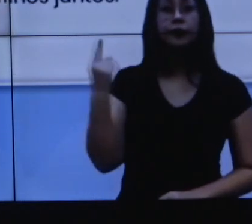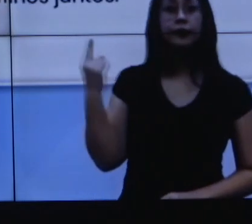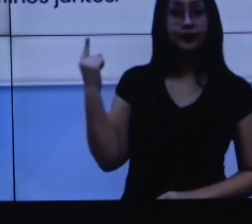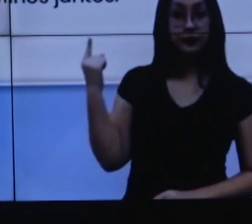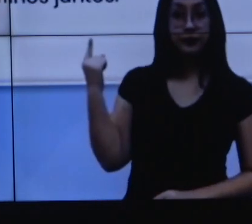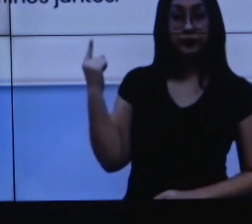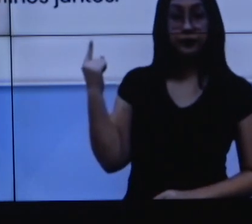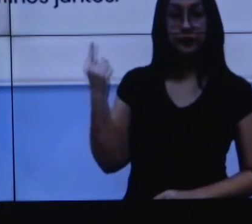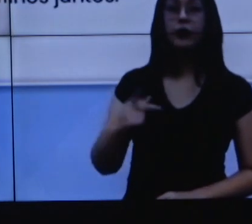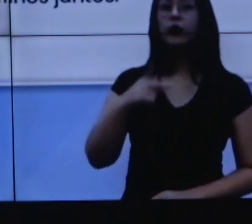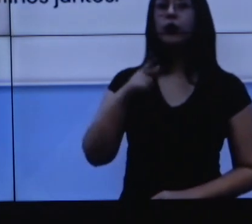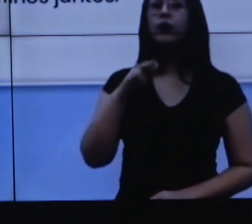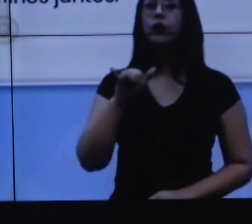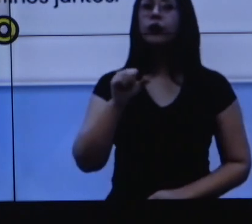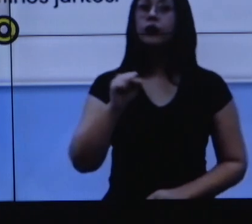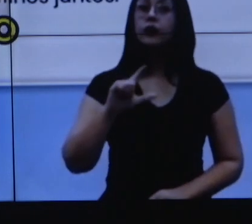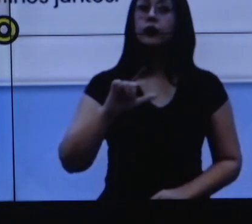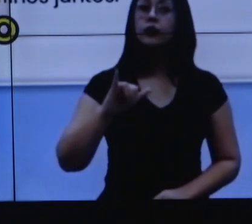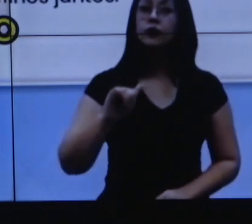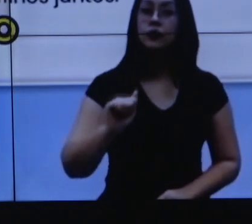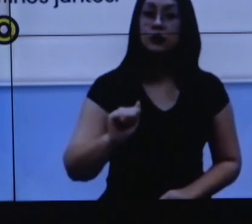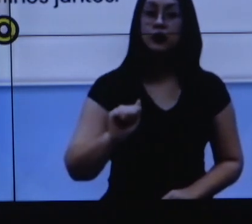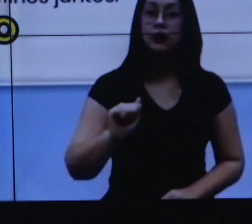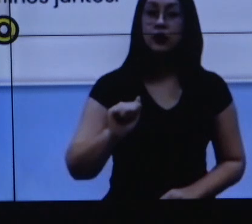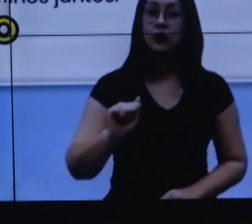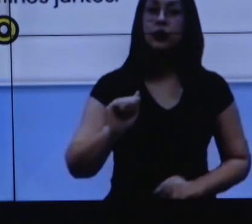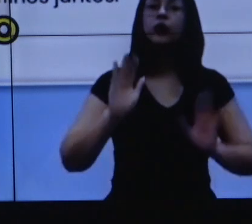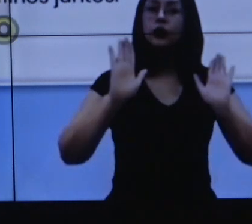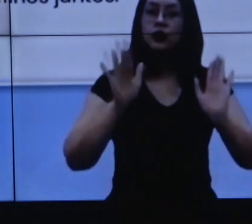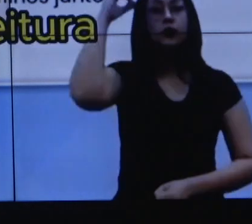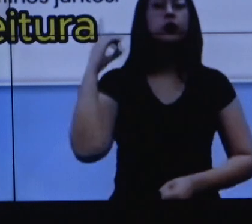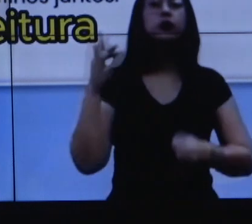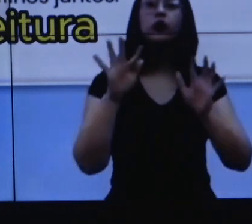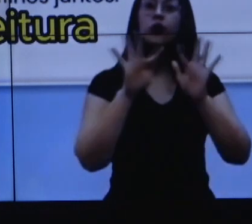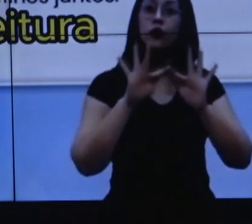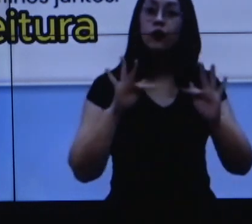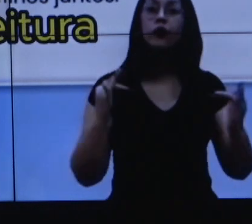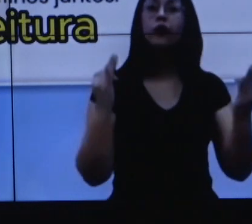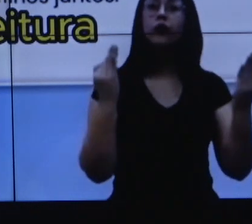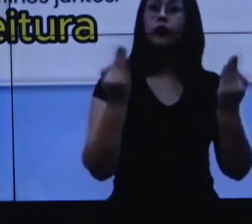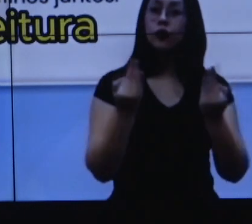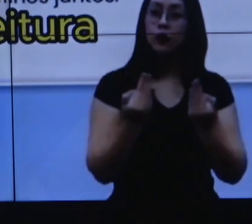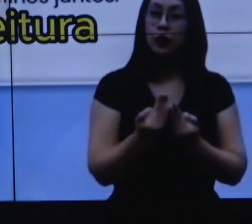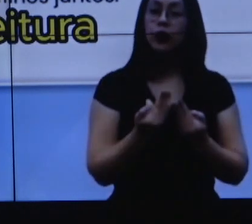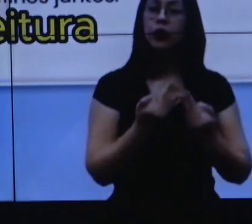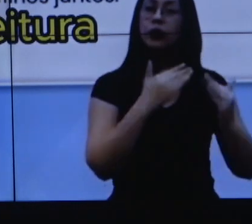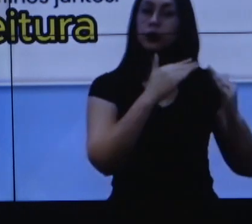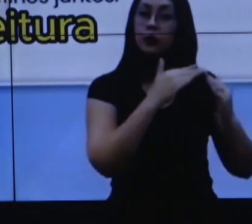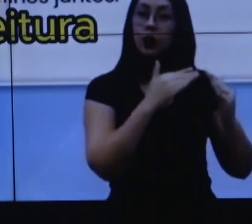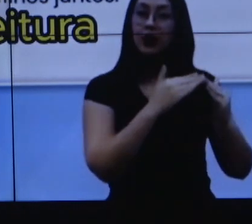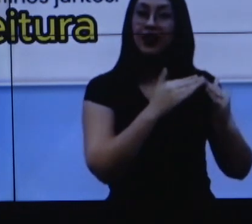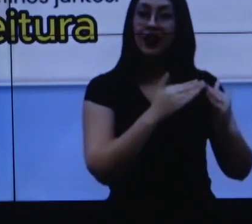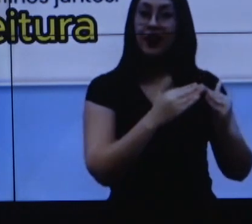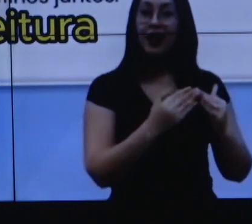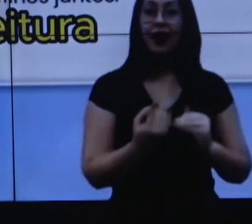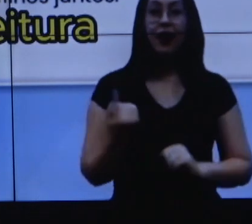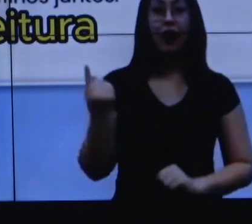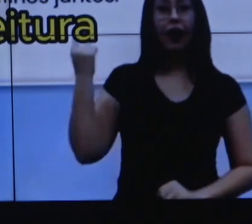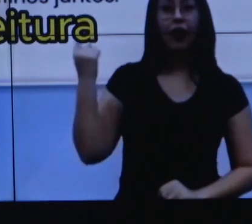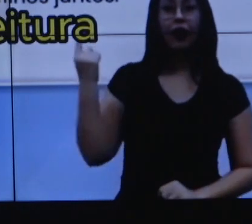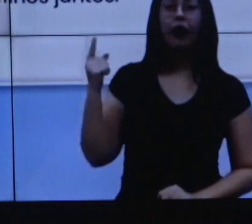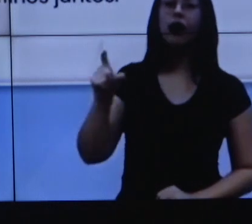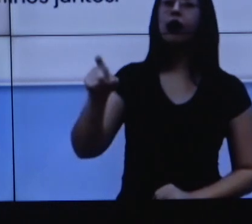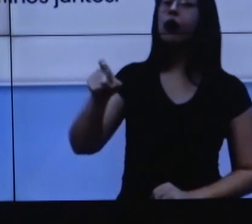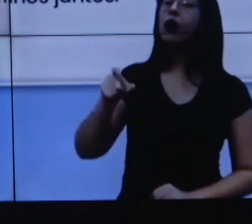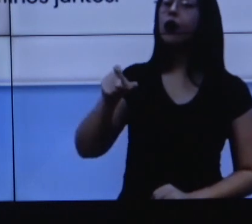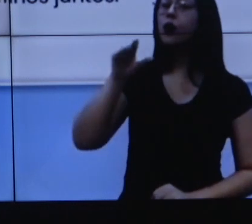a Priscila, que aqui nós discutimos muito, e ela era uma funcionária da